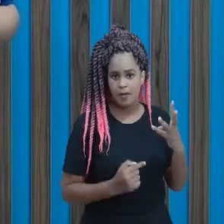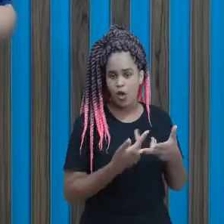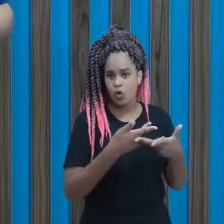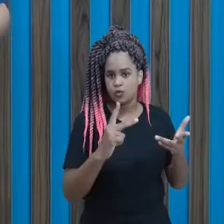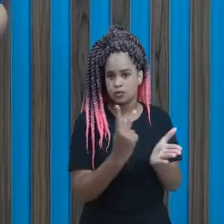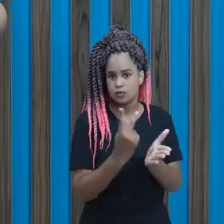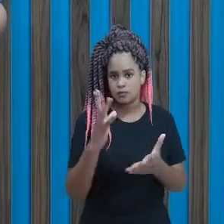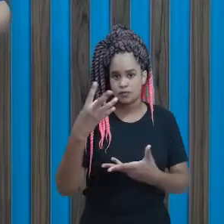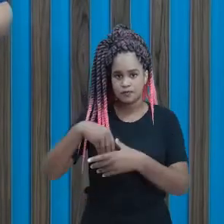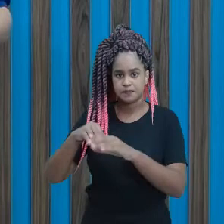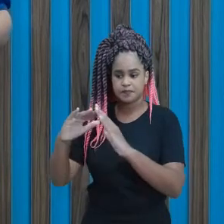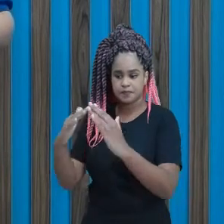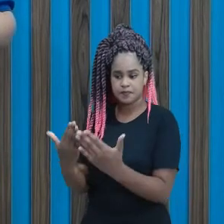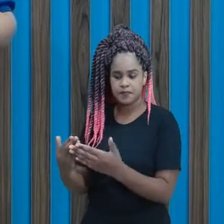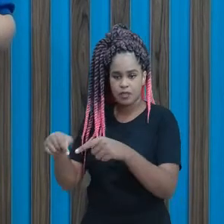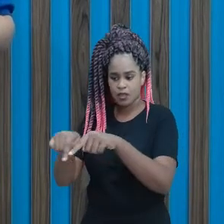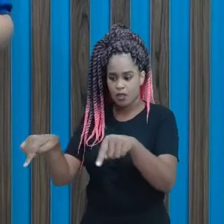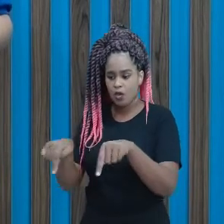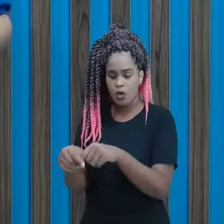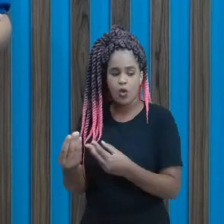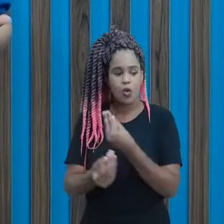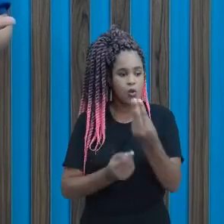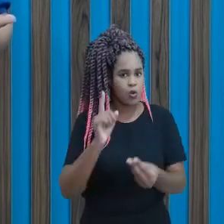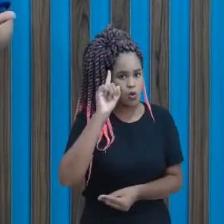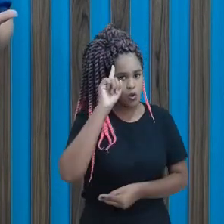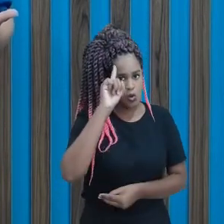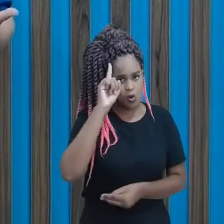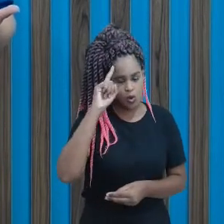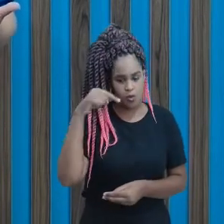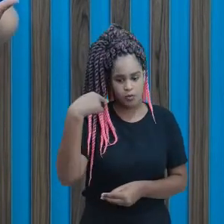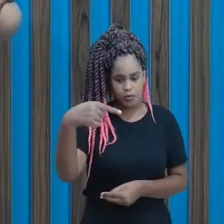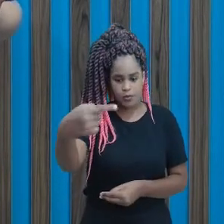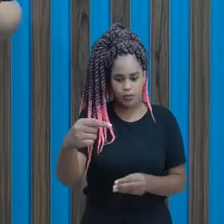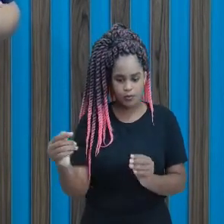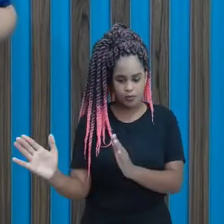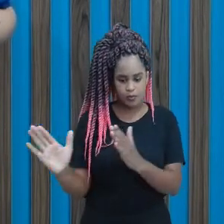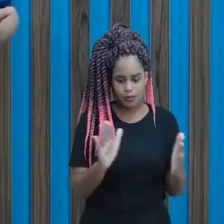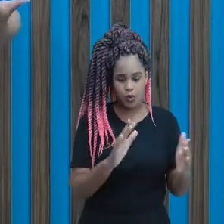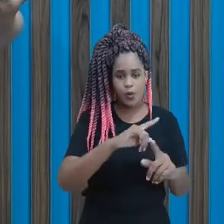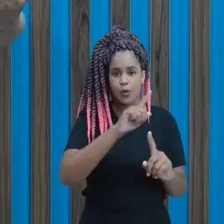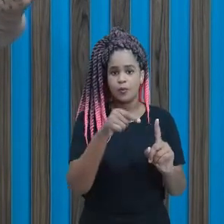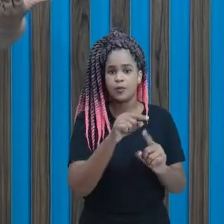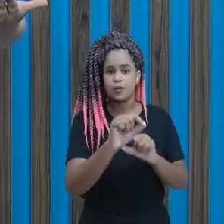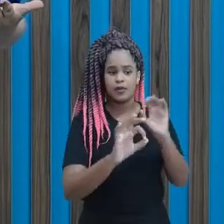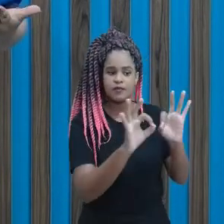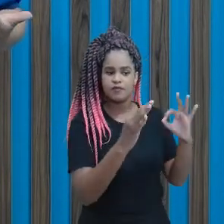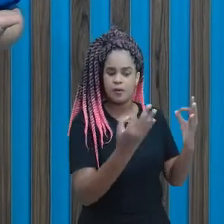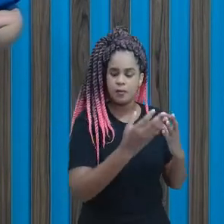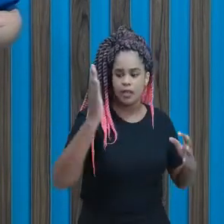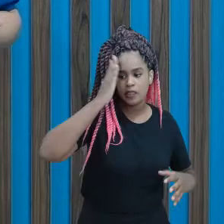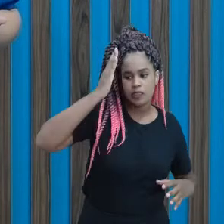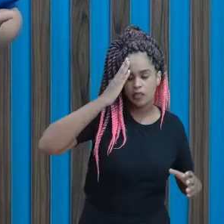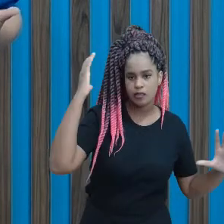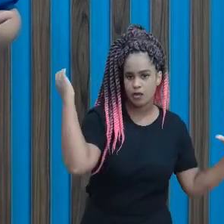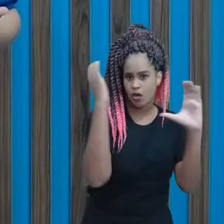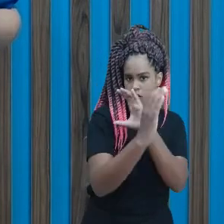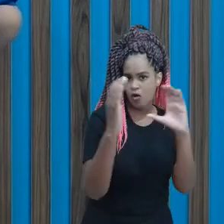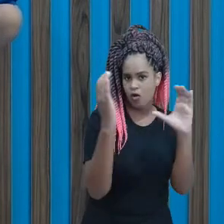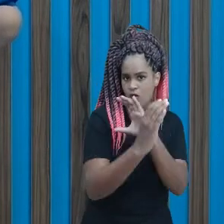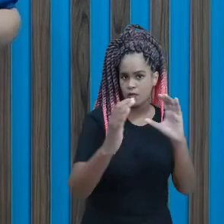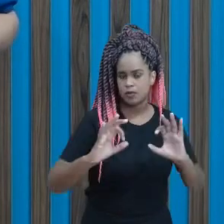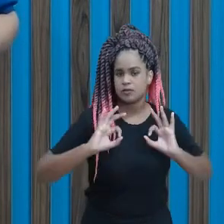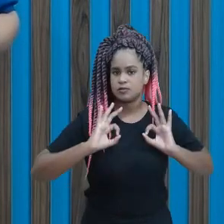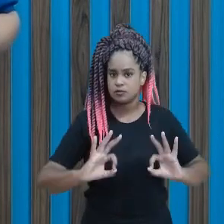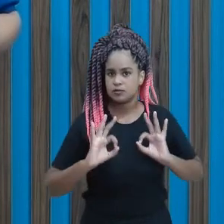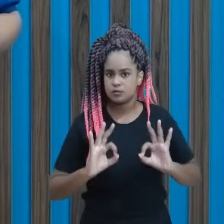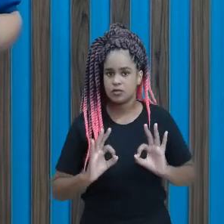vai acontecer, da rotina dessa criança na escola, para que, mais uma vez, essa comunicação exista